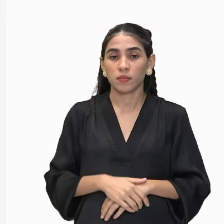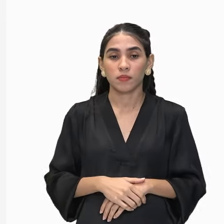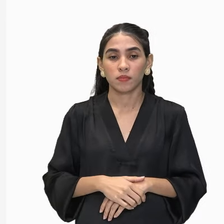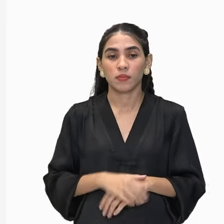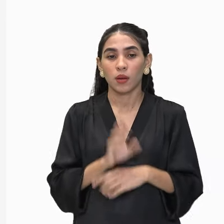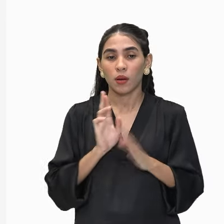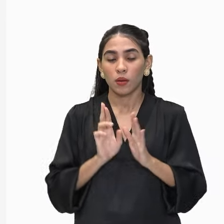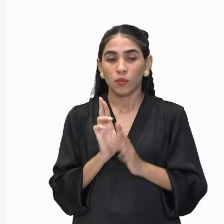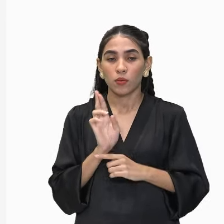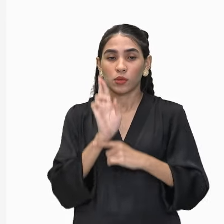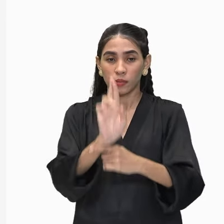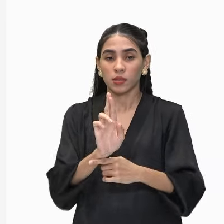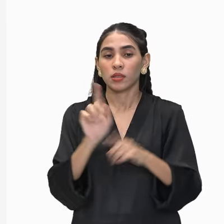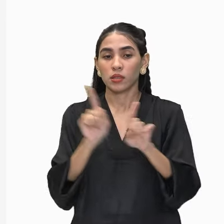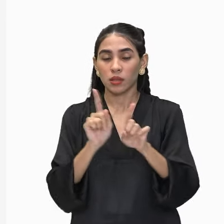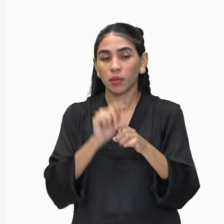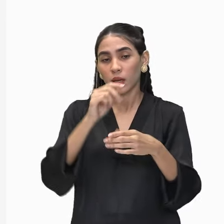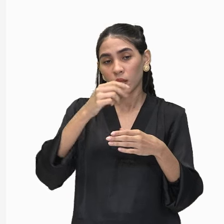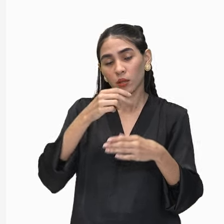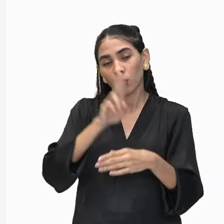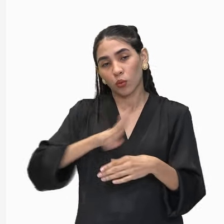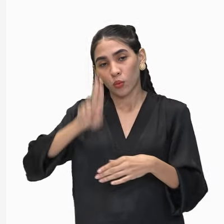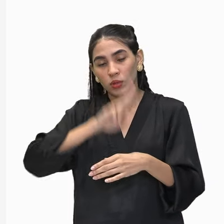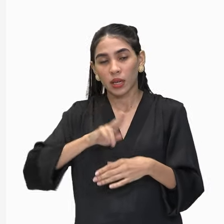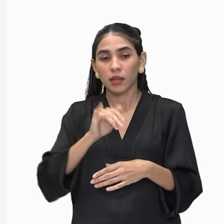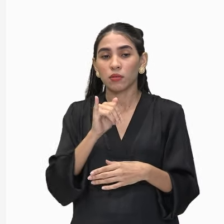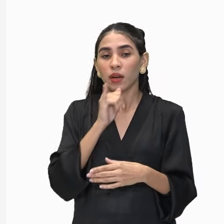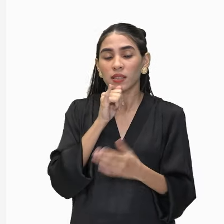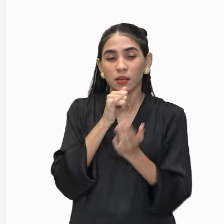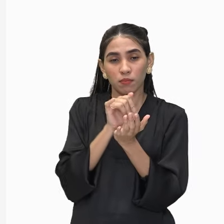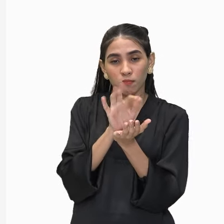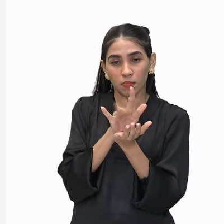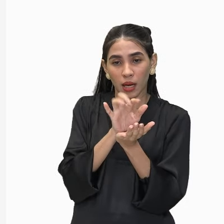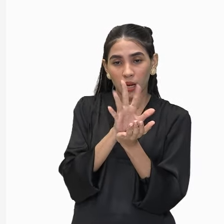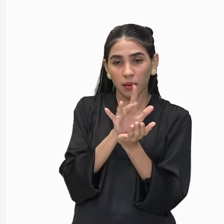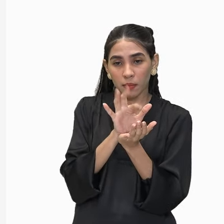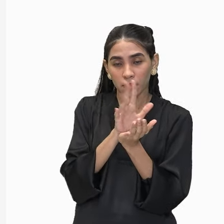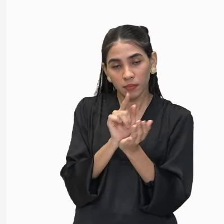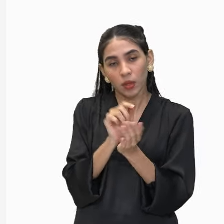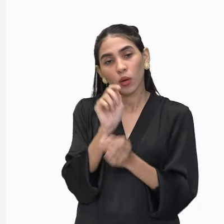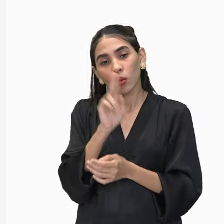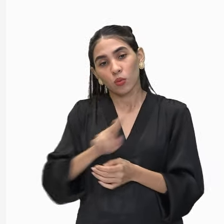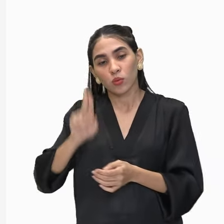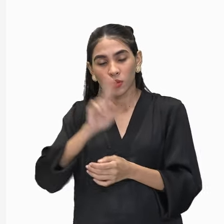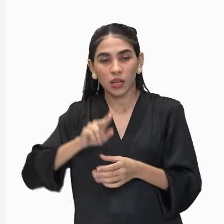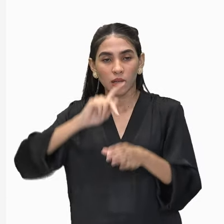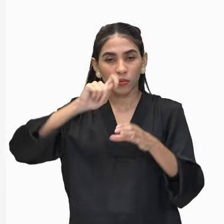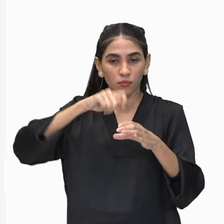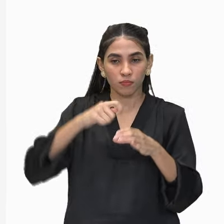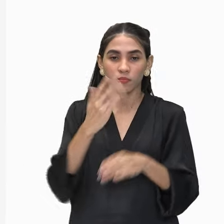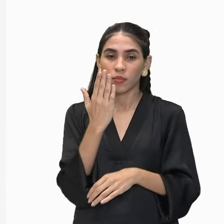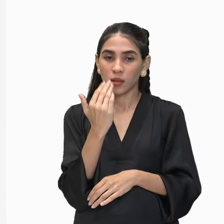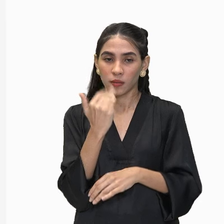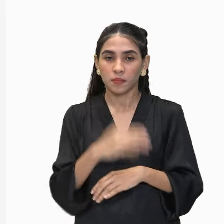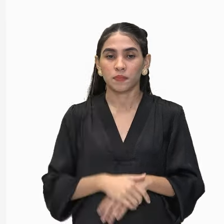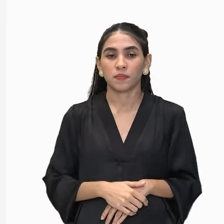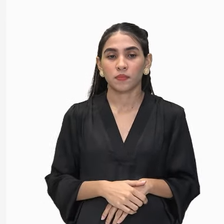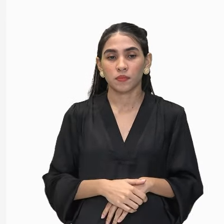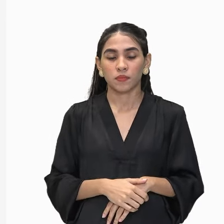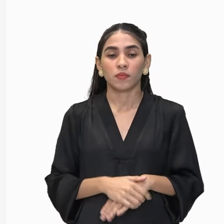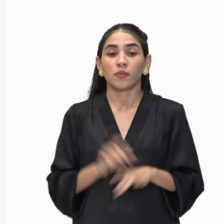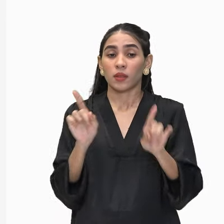são utilizados na culinária. Estrela do mar, por exemplo, faz parte dessa cultura, né, da alimentação. E uma